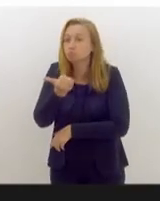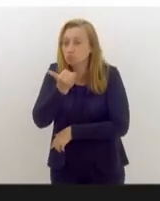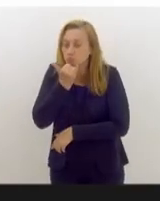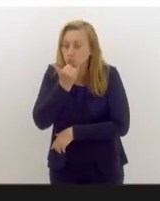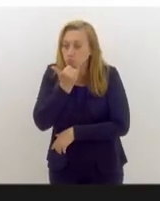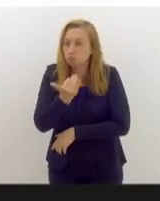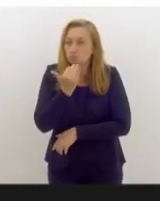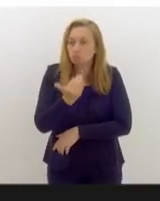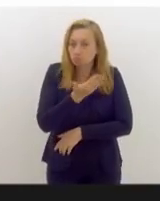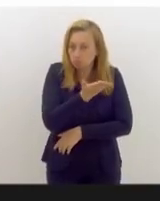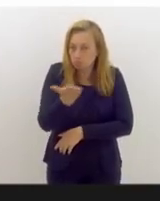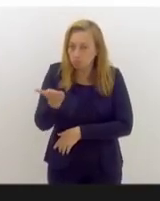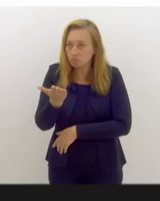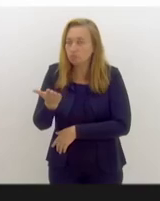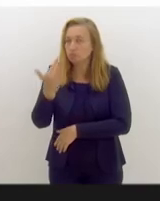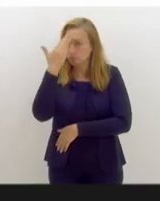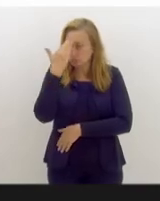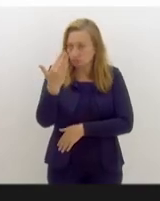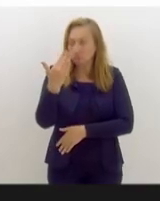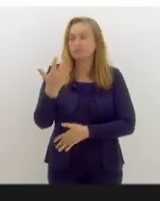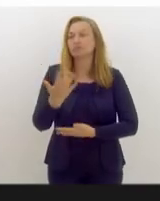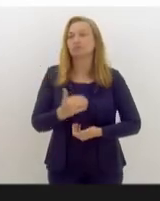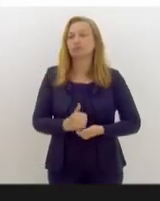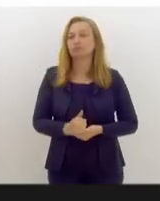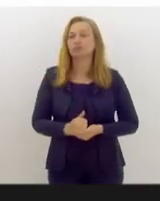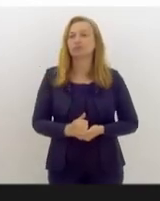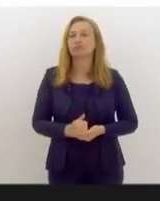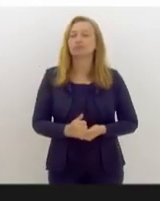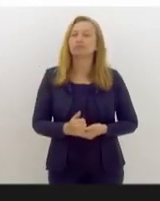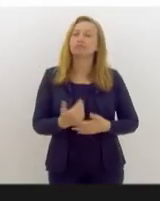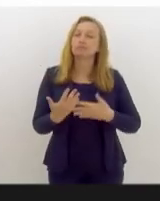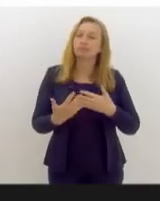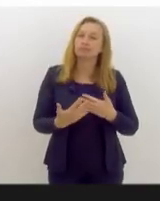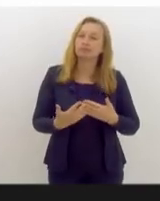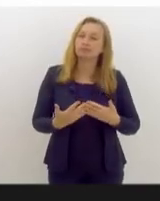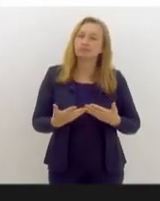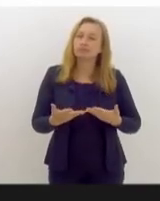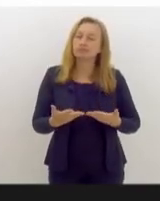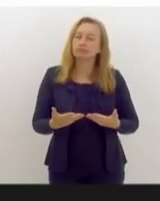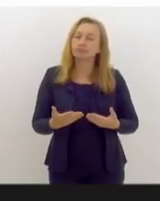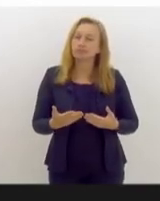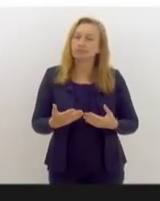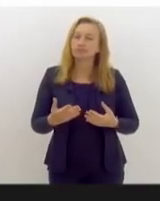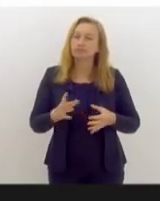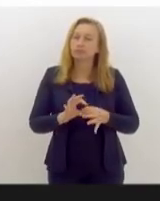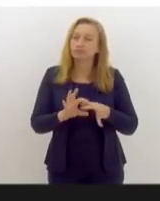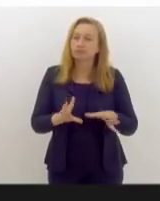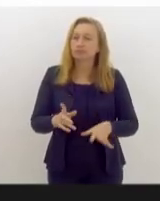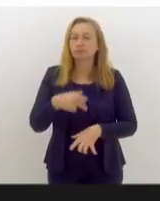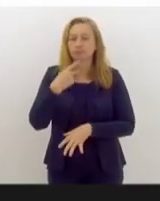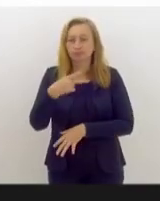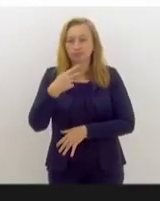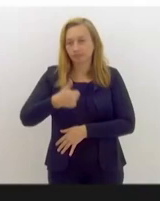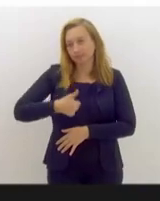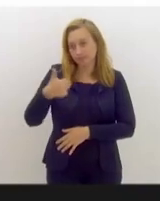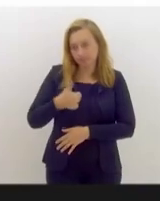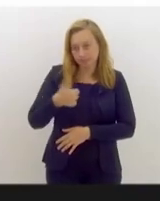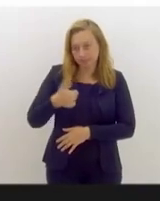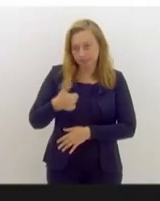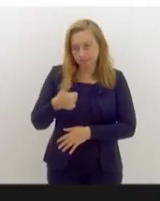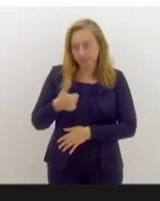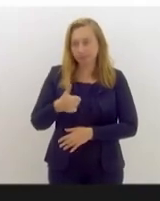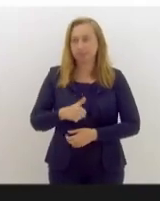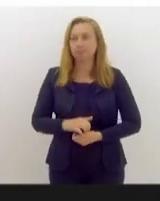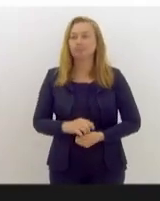a todos e agradeço a imensa gentileza de me passar imediatamente a palavra e